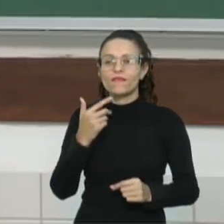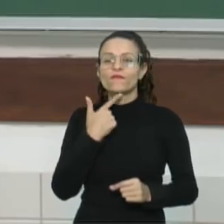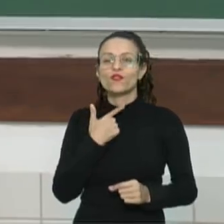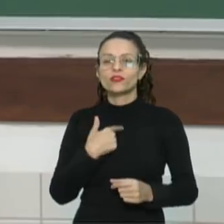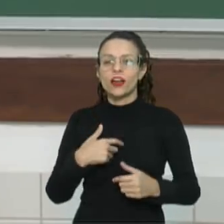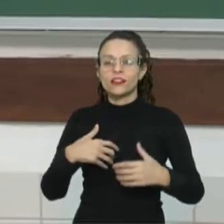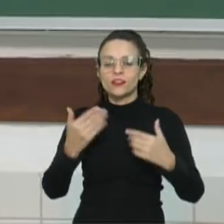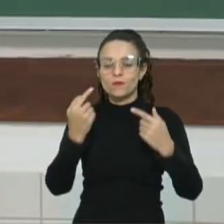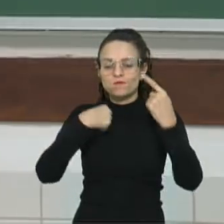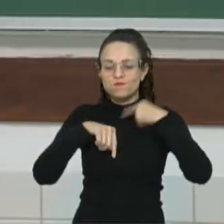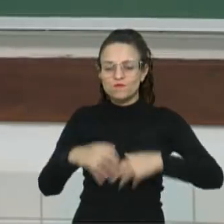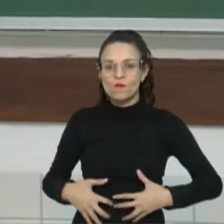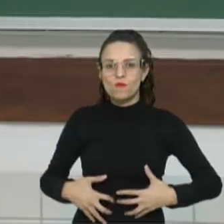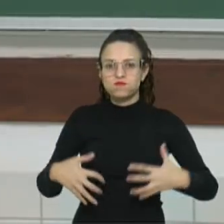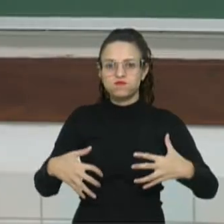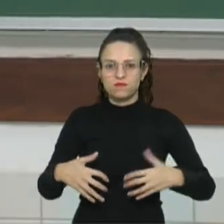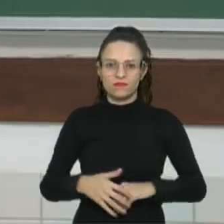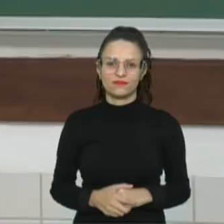pança.